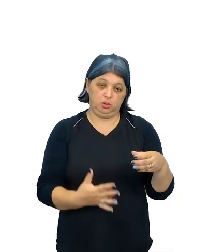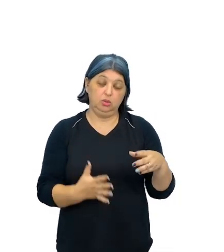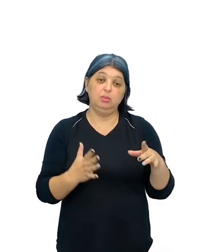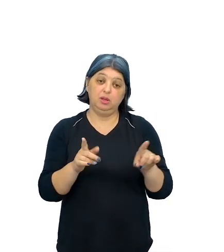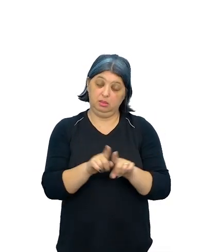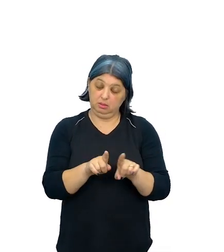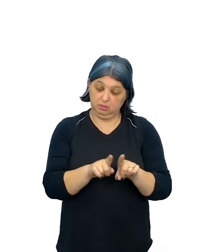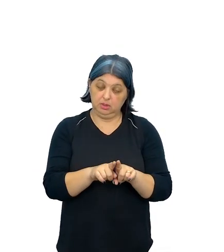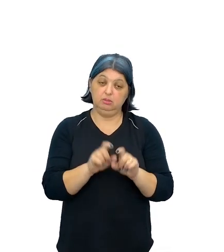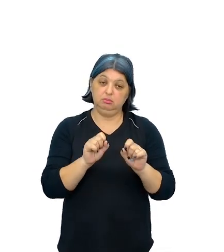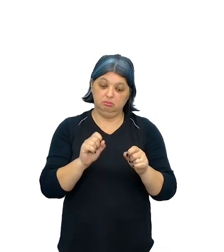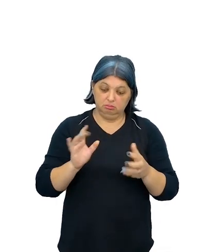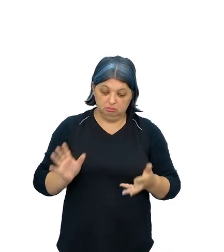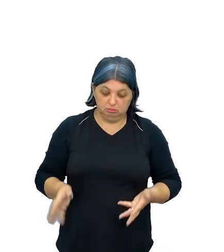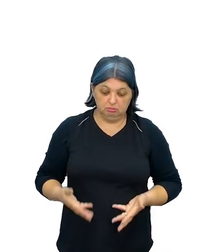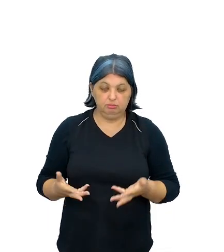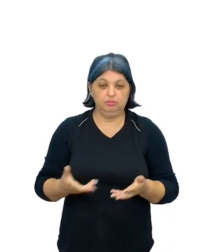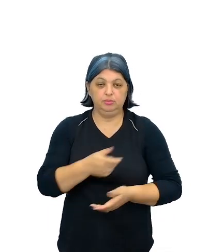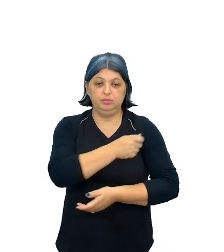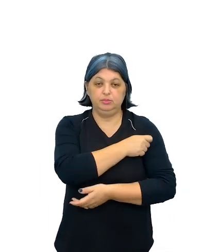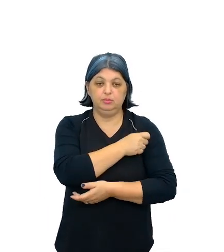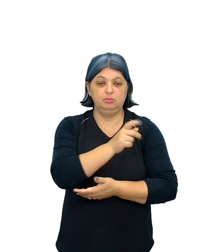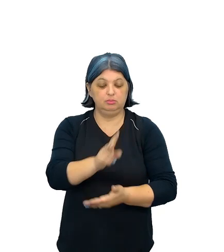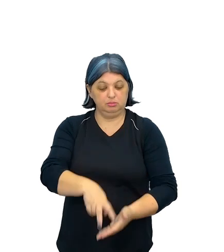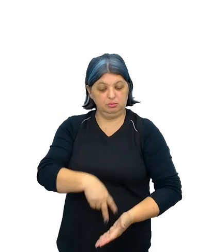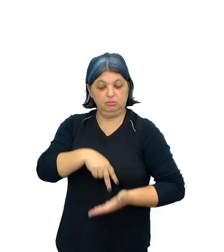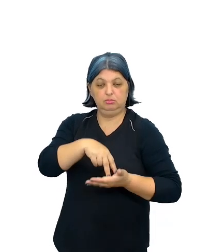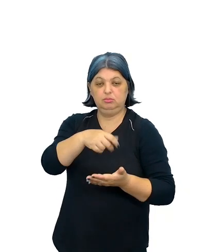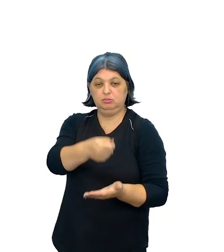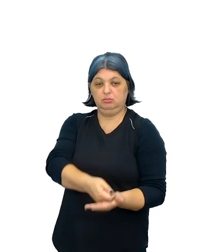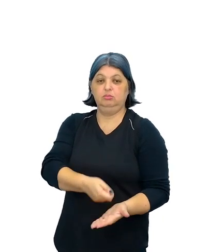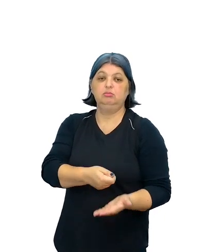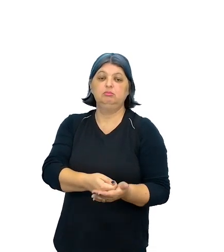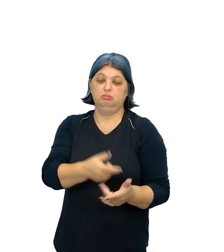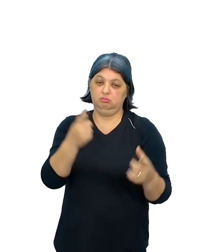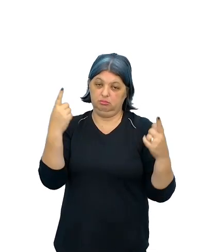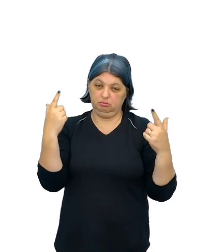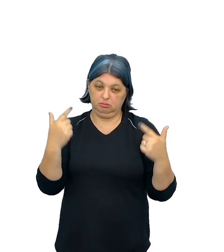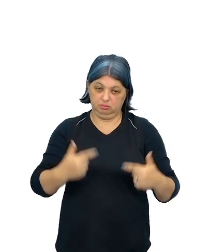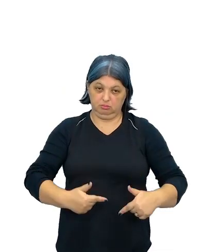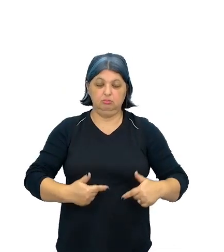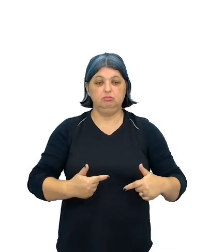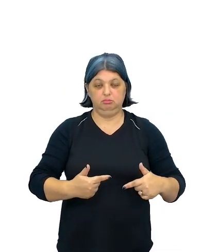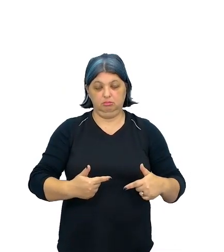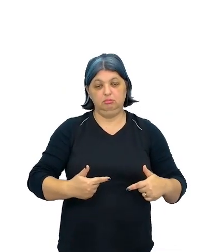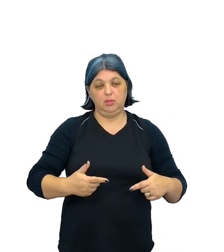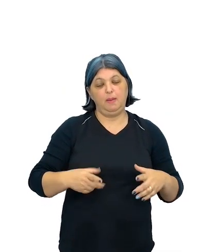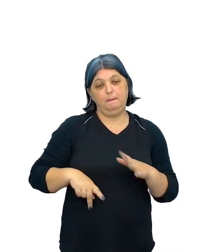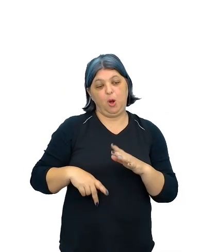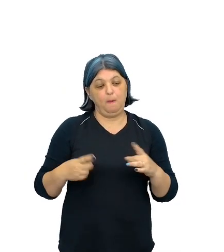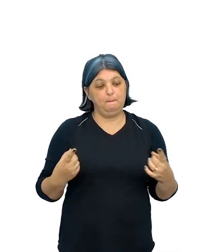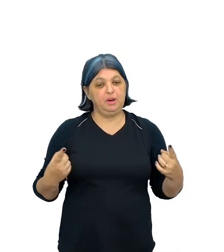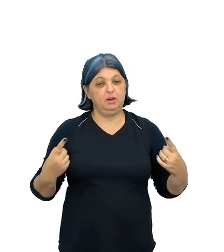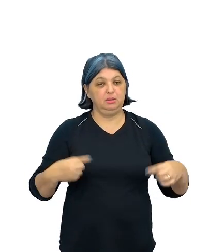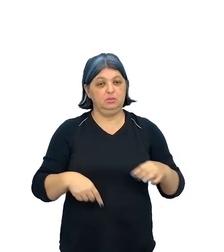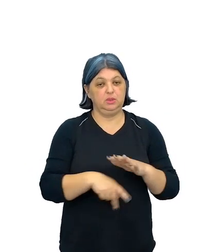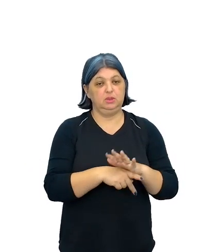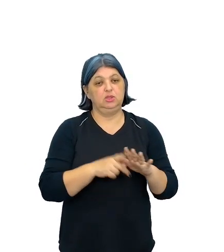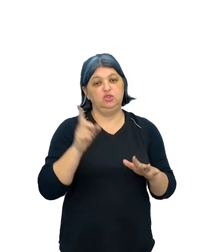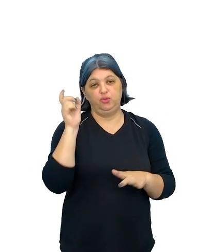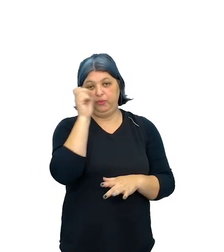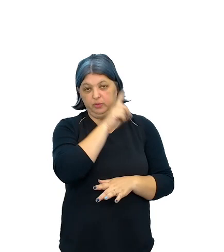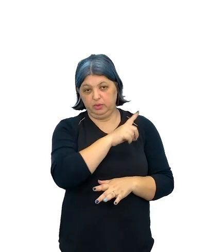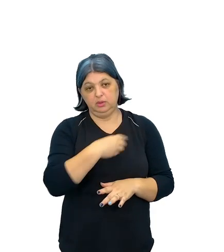também sim promover no estudante um enfrentamento das dificuldades que ele terá durante todo o percurso da